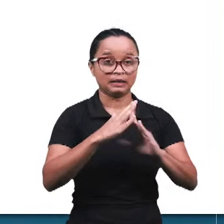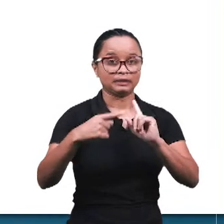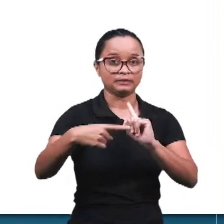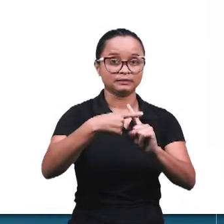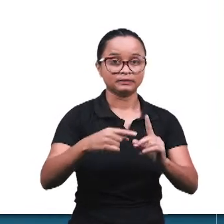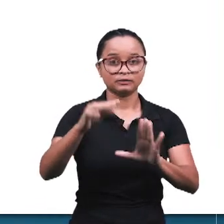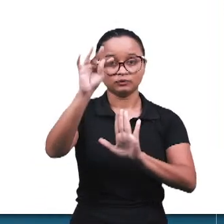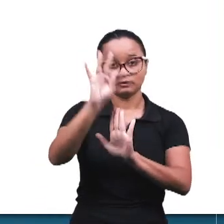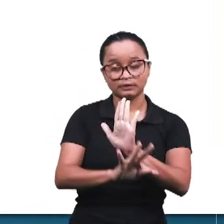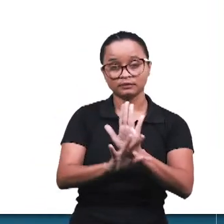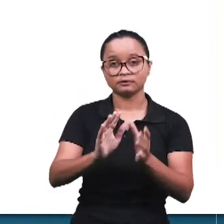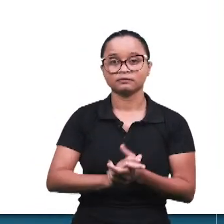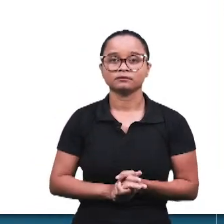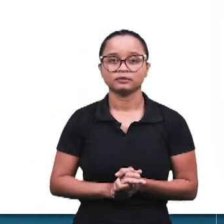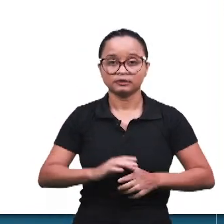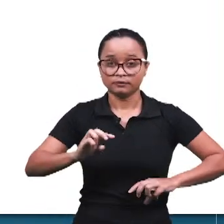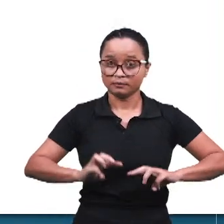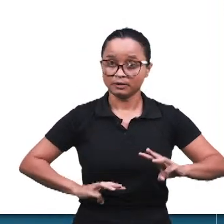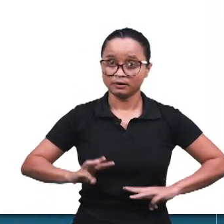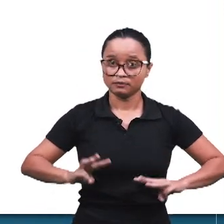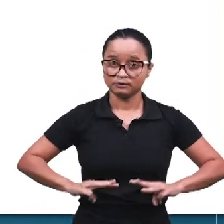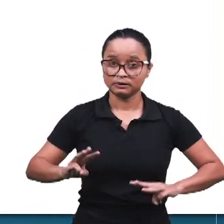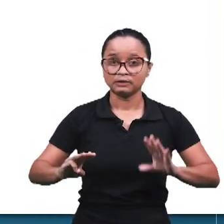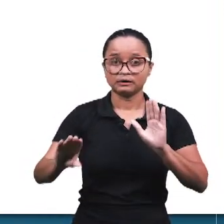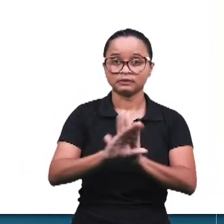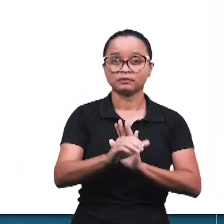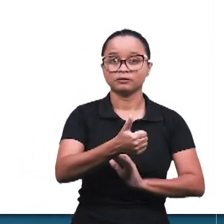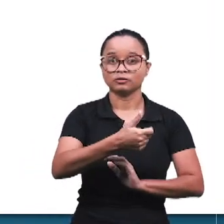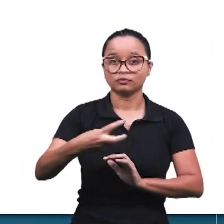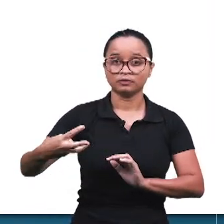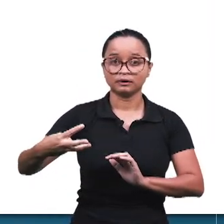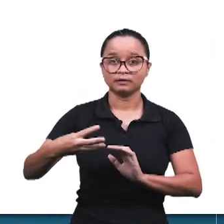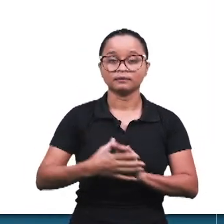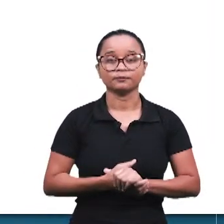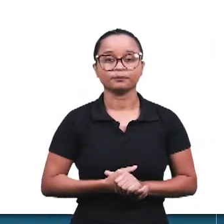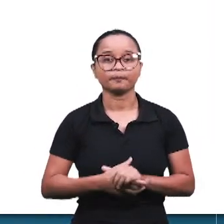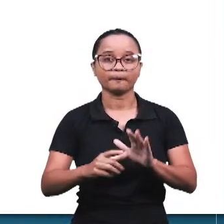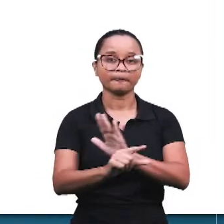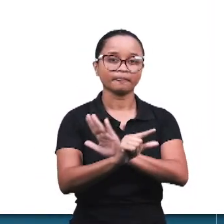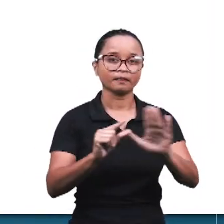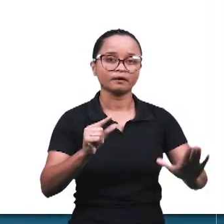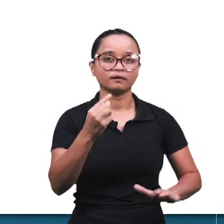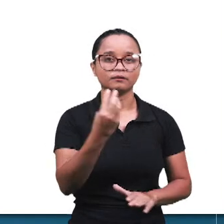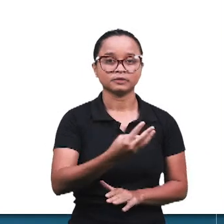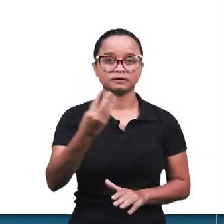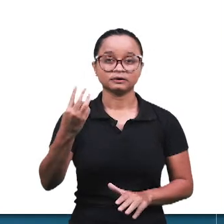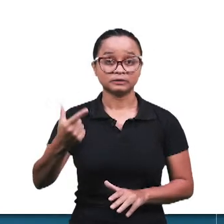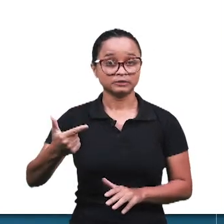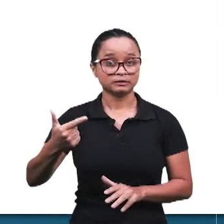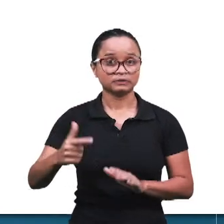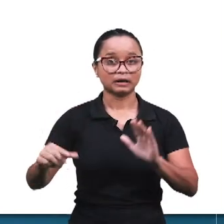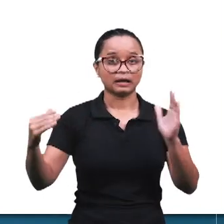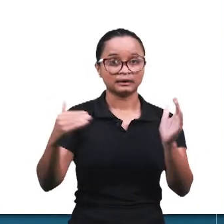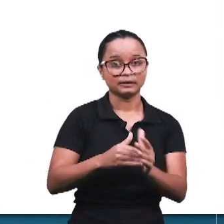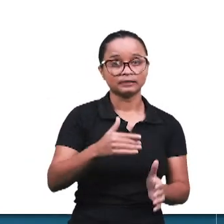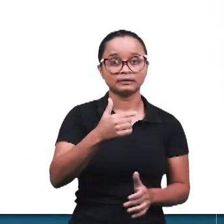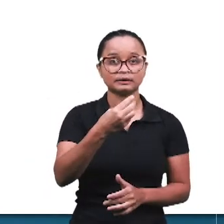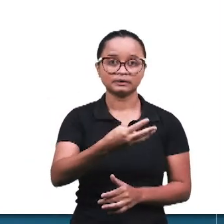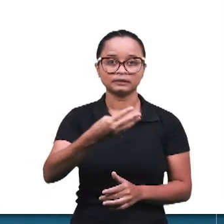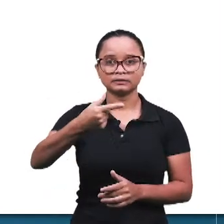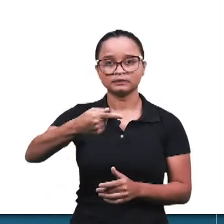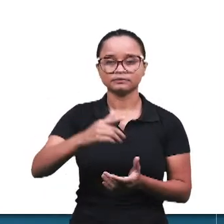à igreja no texto do Evangelho de Marcos, capítulo 13, agora dos versos 32